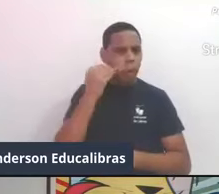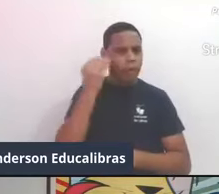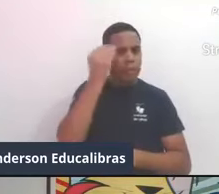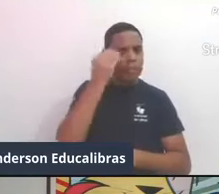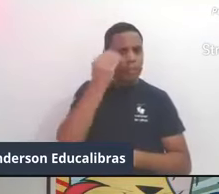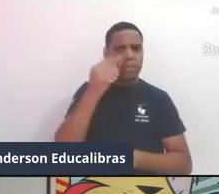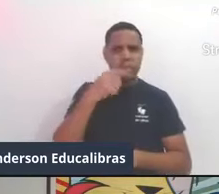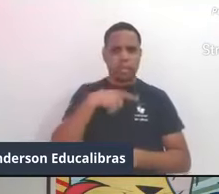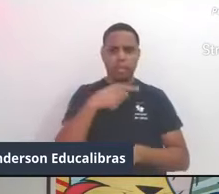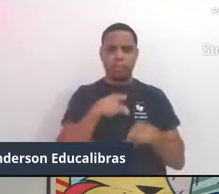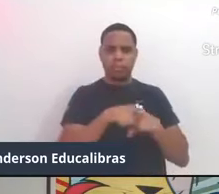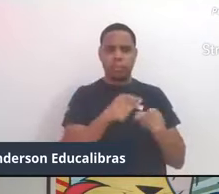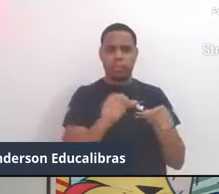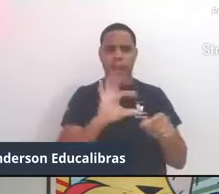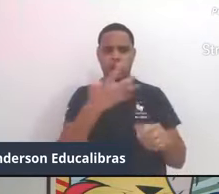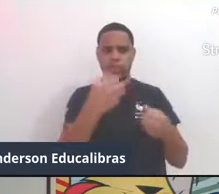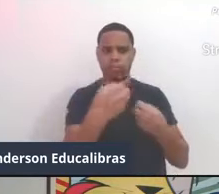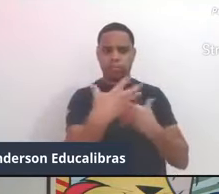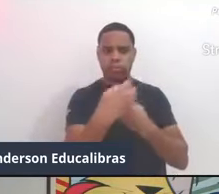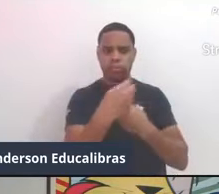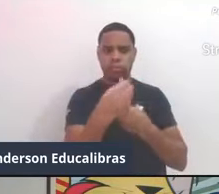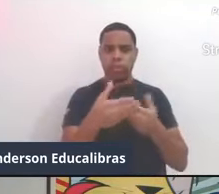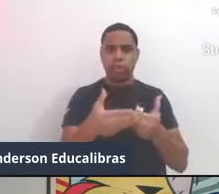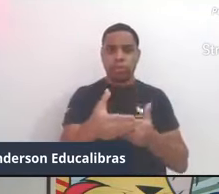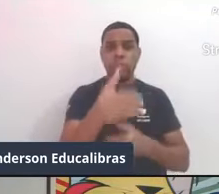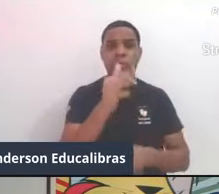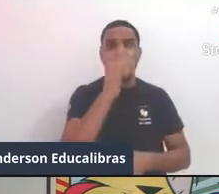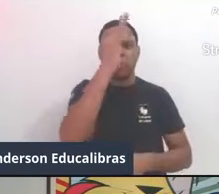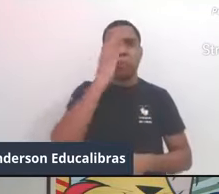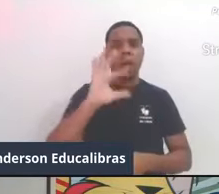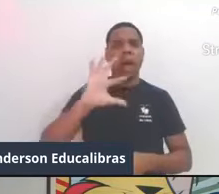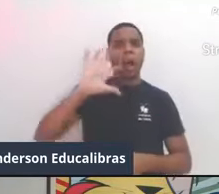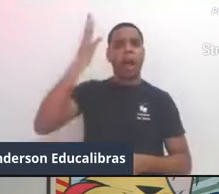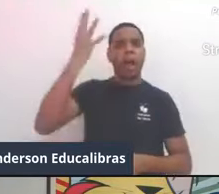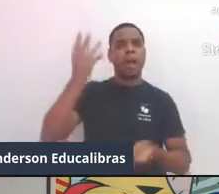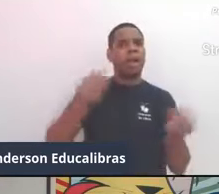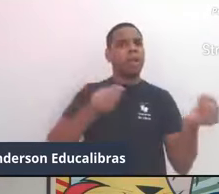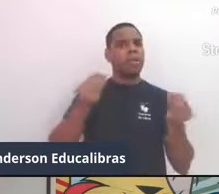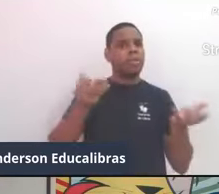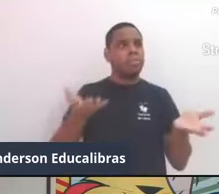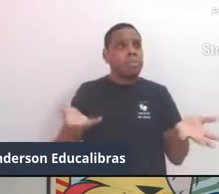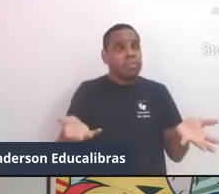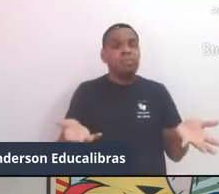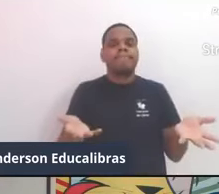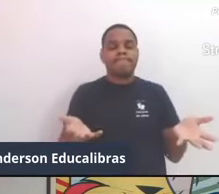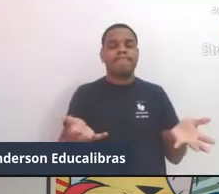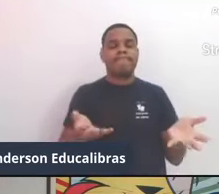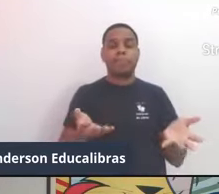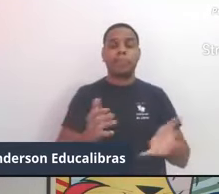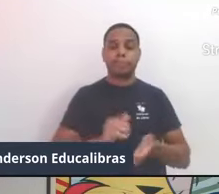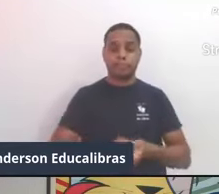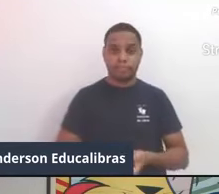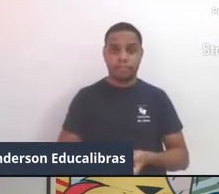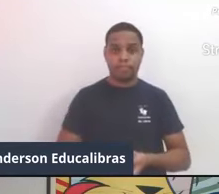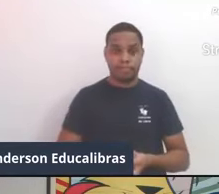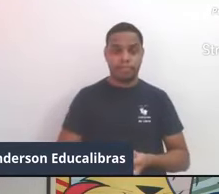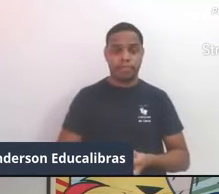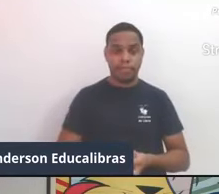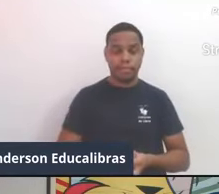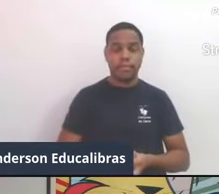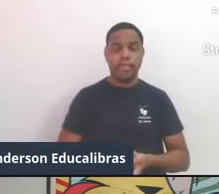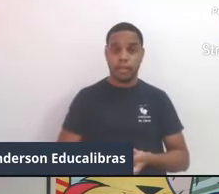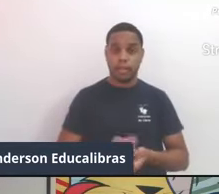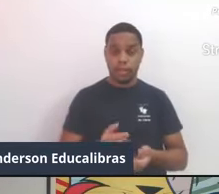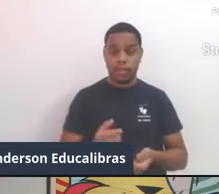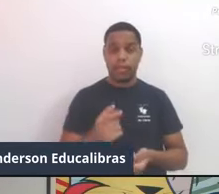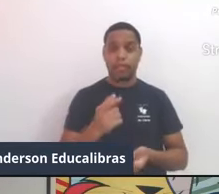nos ensina, para onde que isso nos leva. Então, nesse sentido, mais do que uma retomada pura